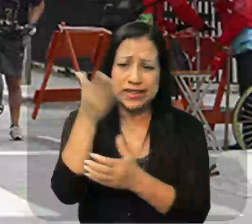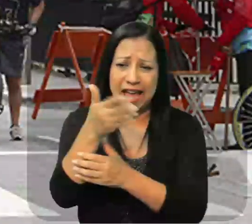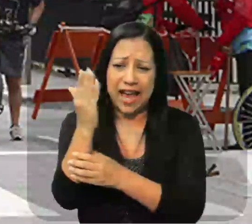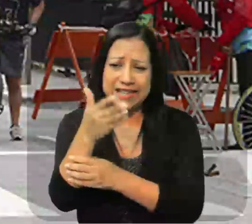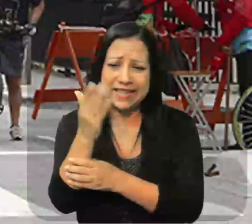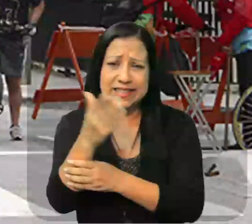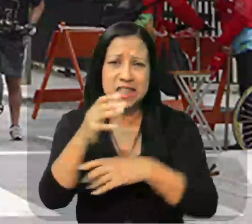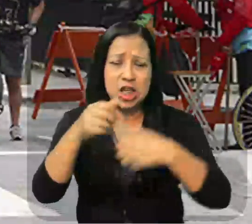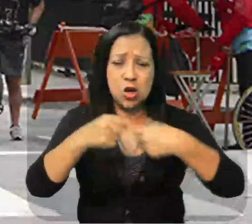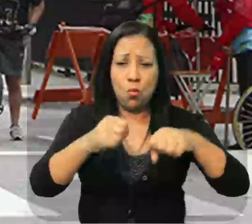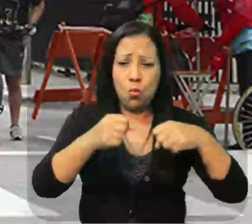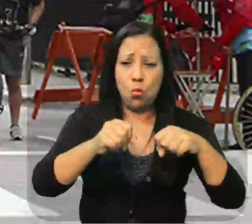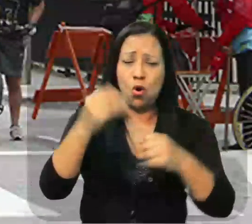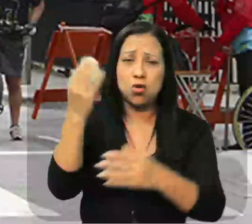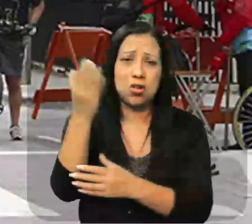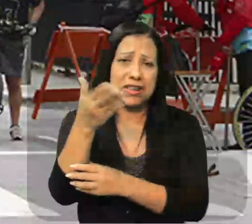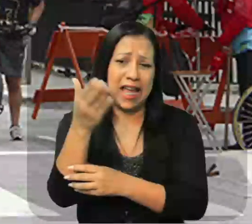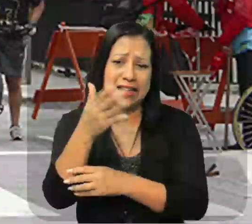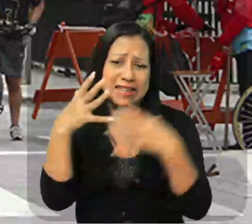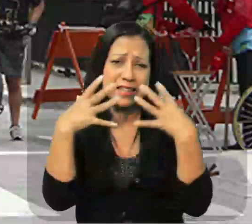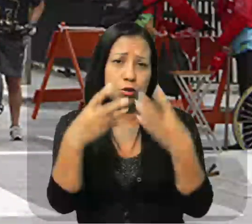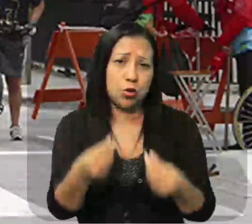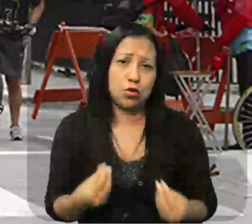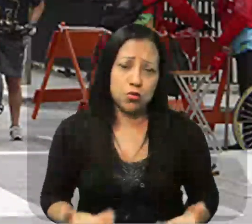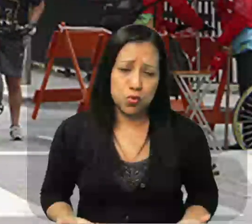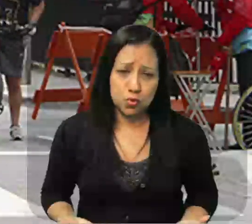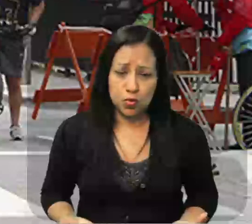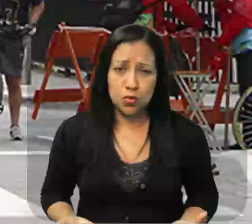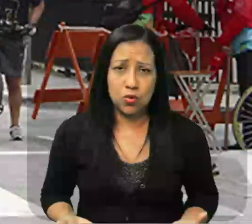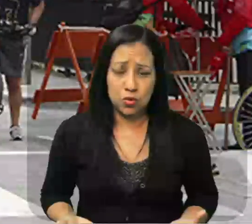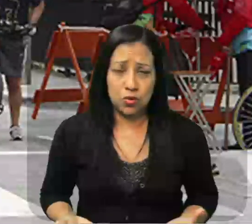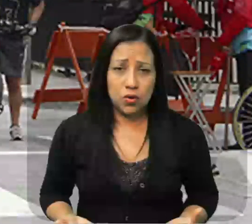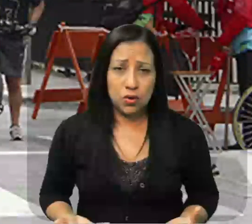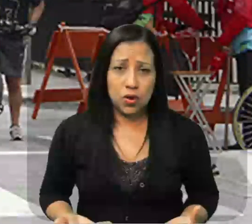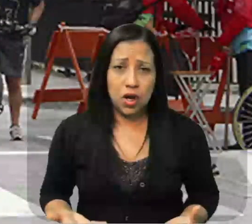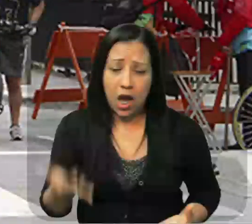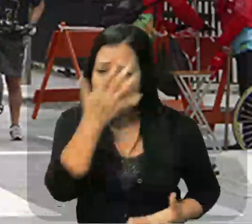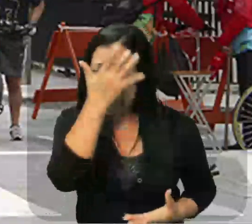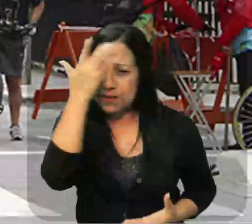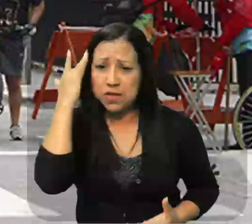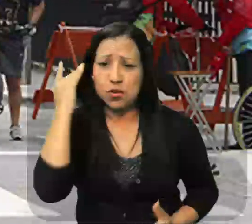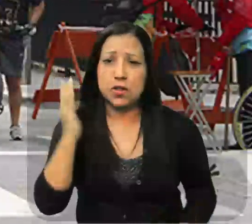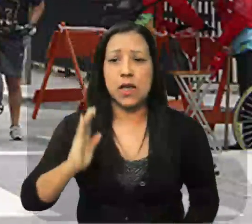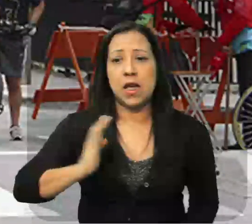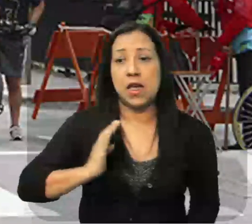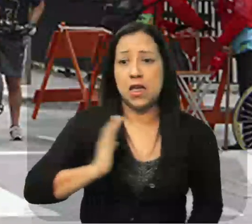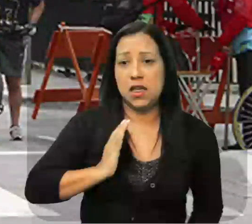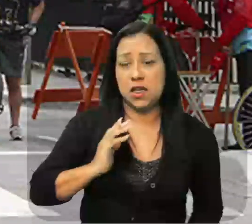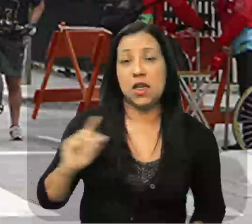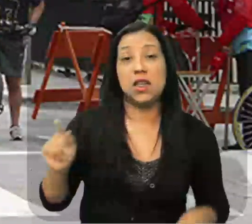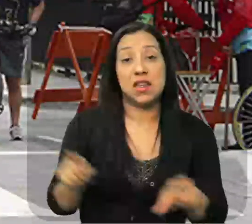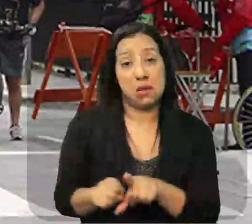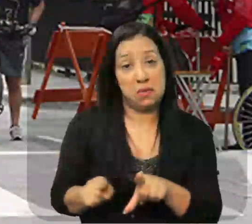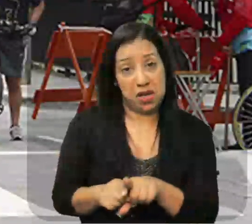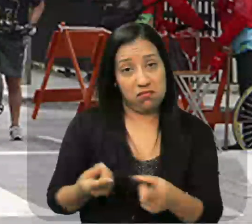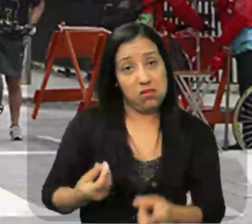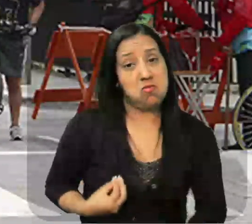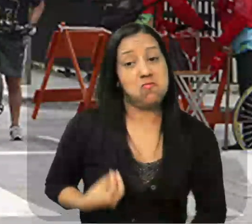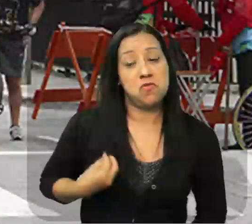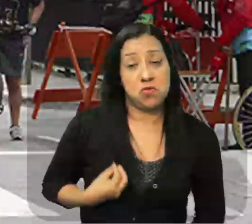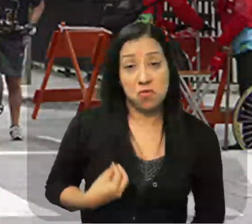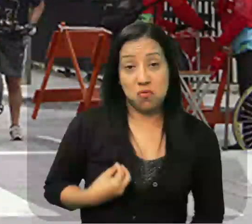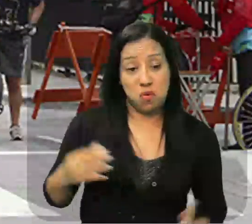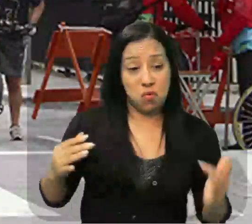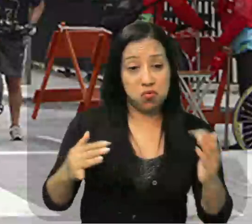é mais o mototáxi. São todos, inclusive aqueles que têm poder aquisitivo, estão lá